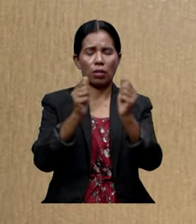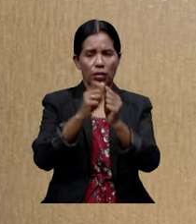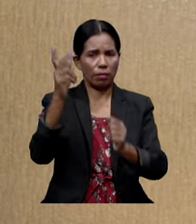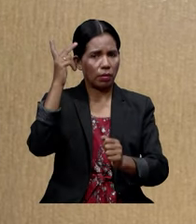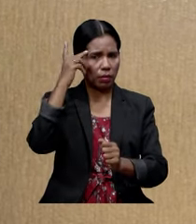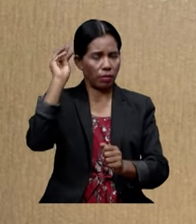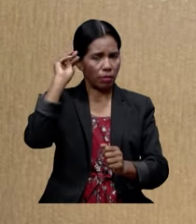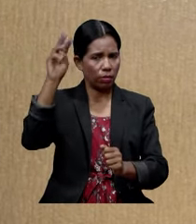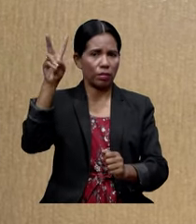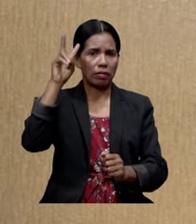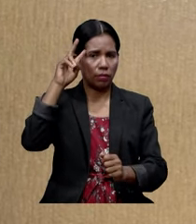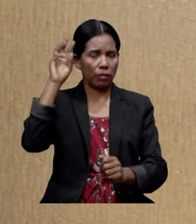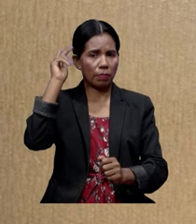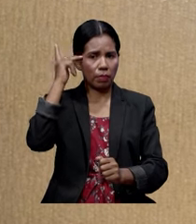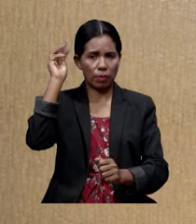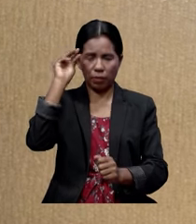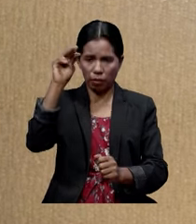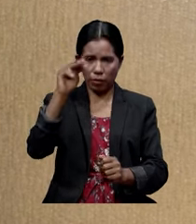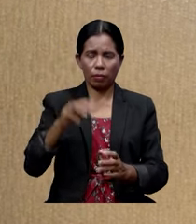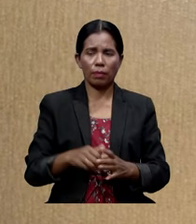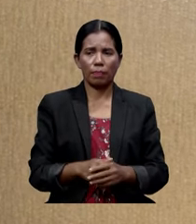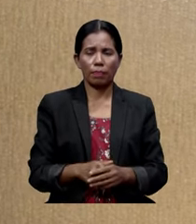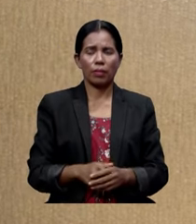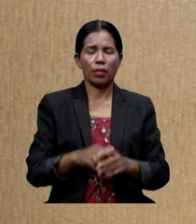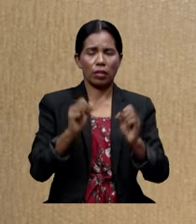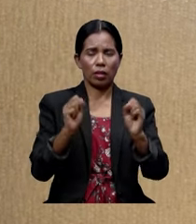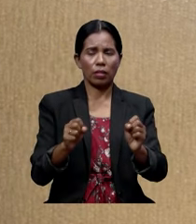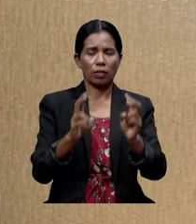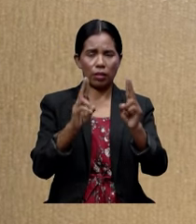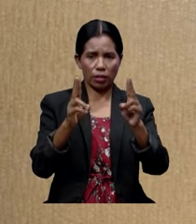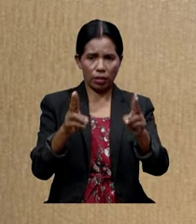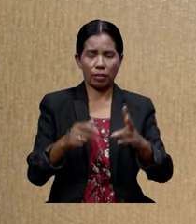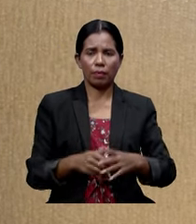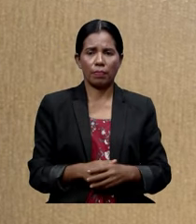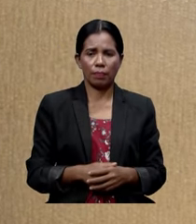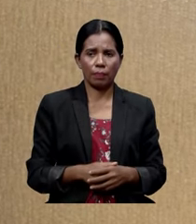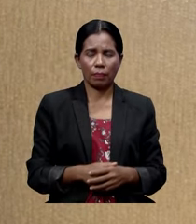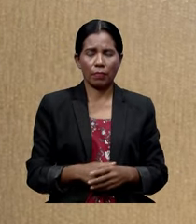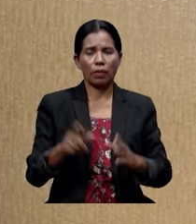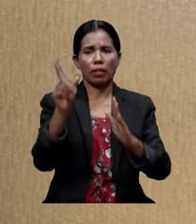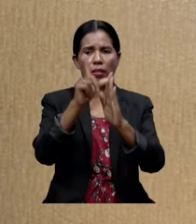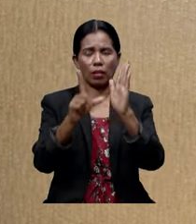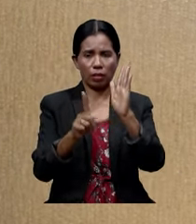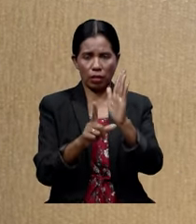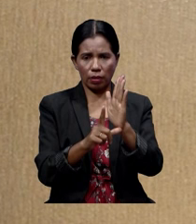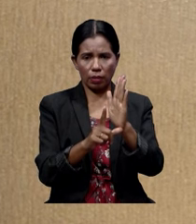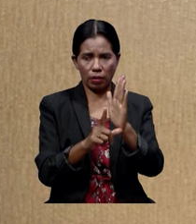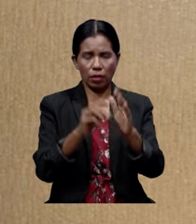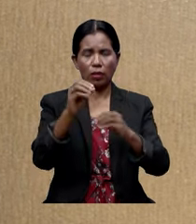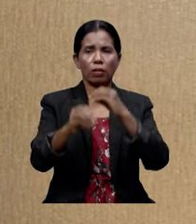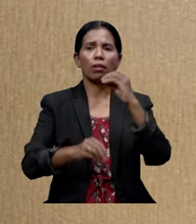primeiro-ministro, ao vice-primeiro-ministro, a tu acelera a lei, quando